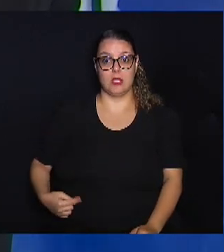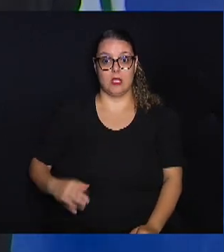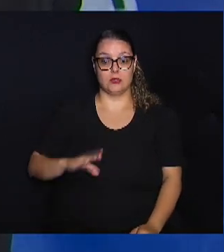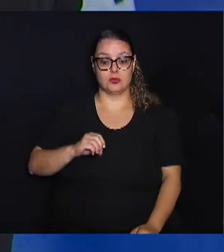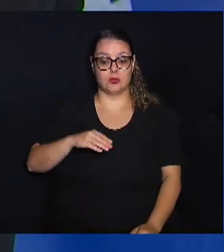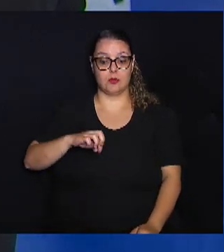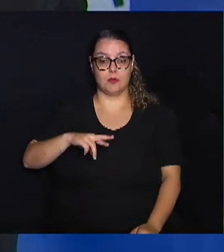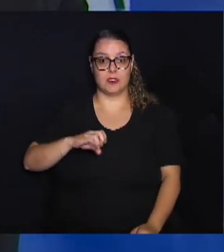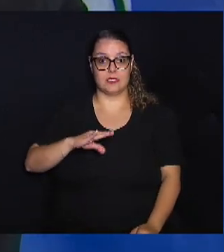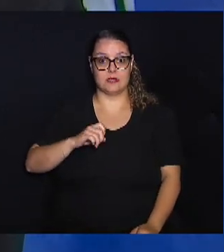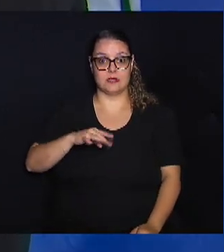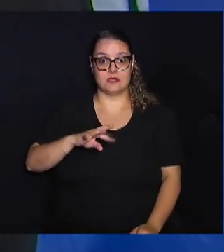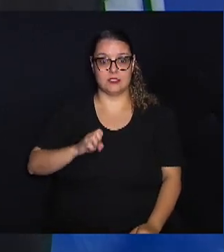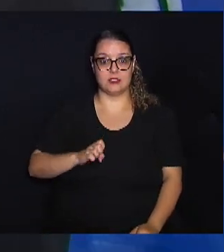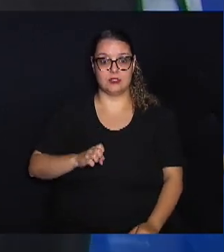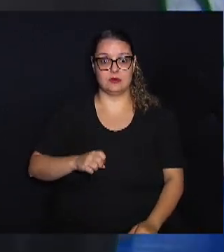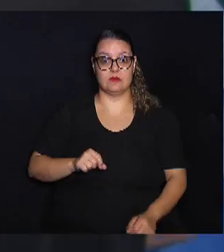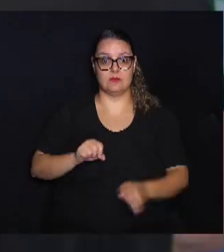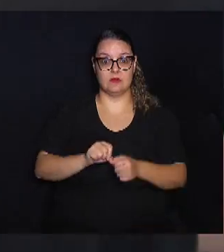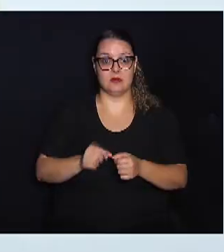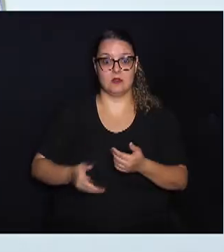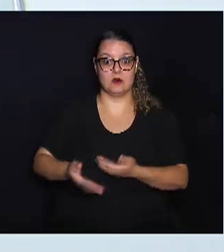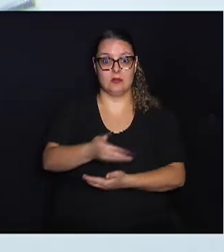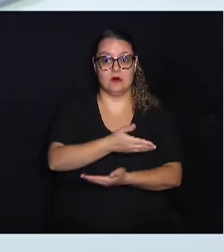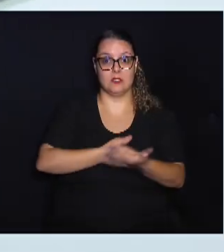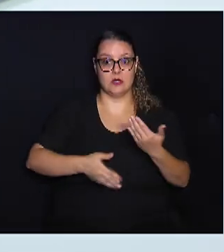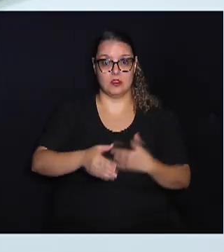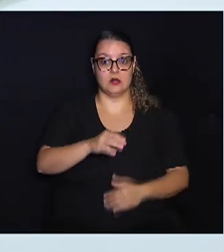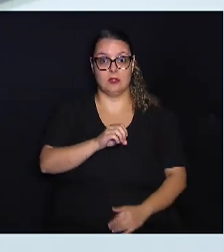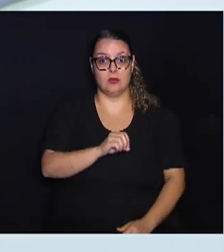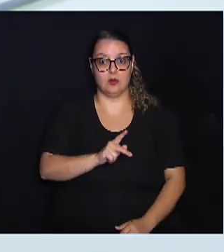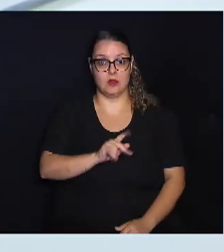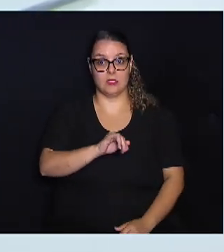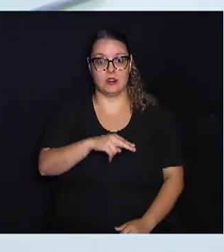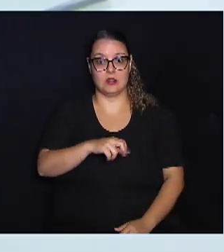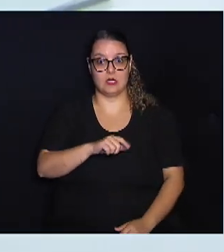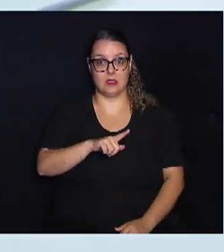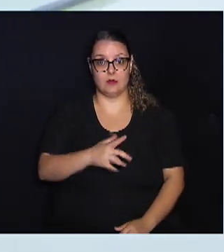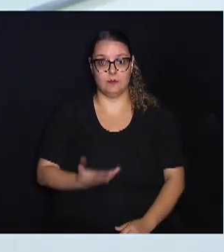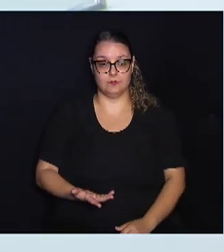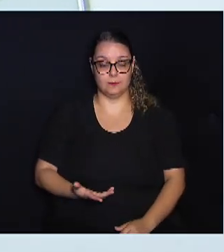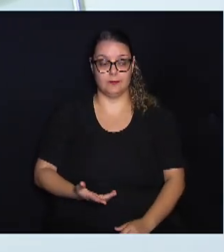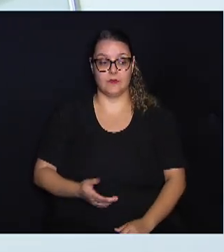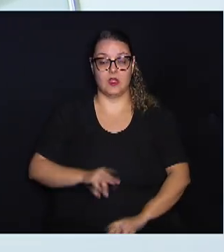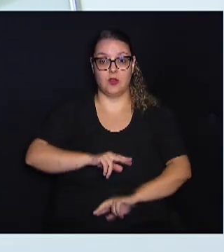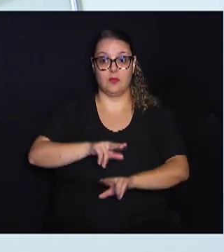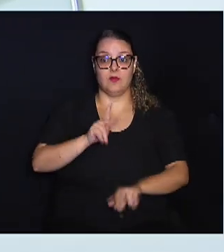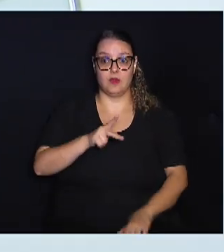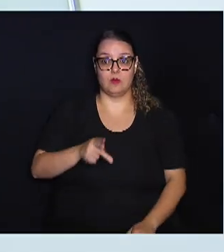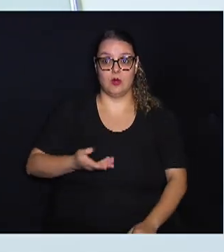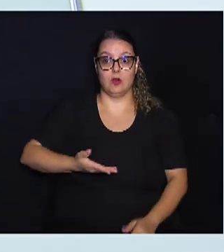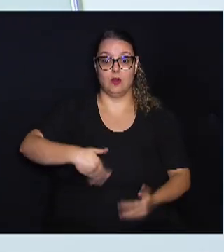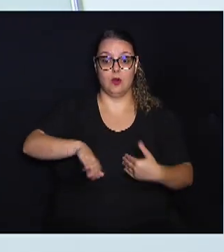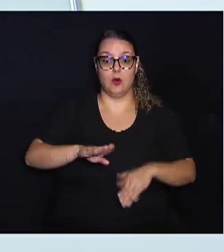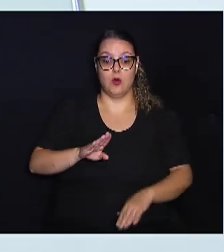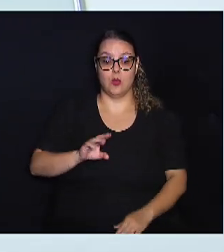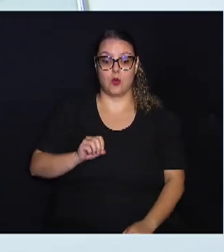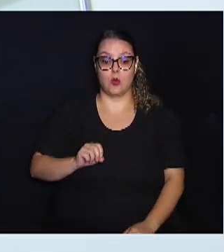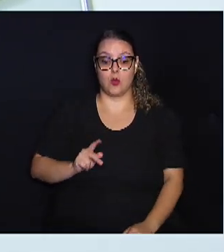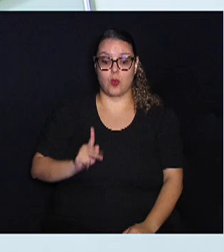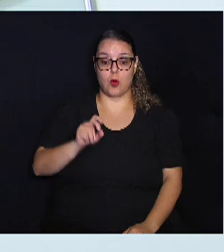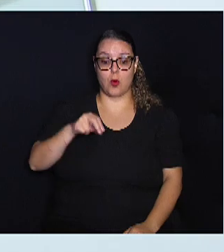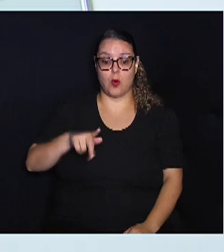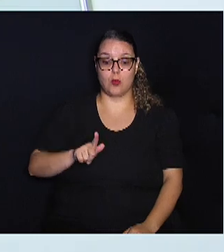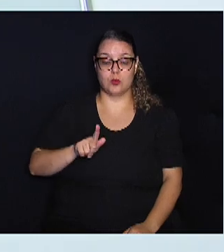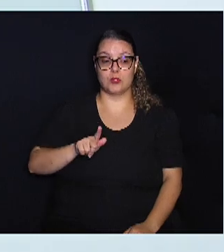que vinham fazer comércio em Okinawa. E muitos professores trouxeram o Kung Fu, que se